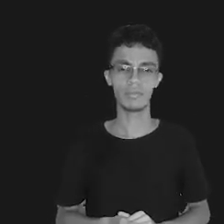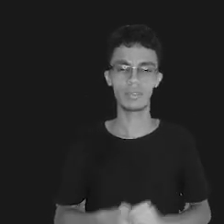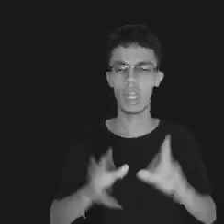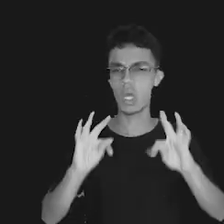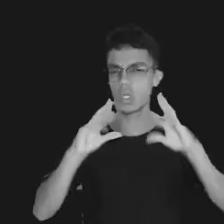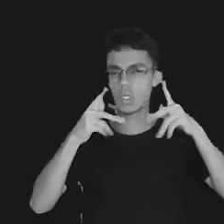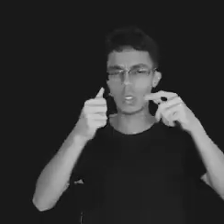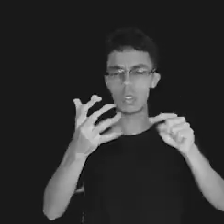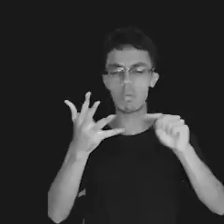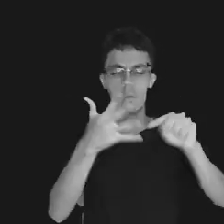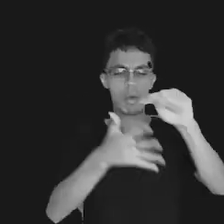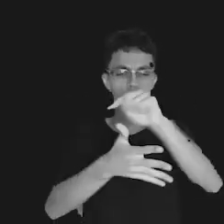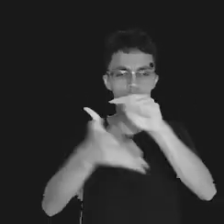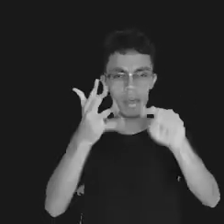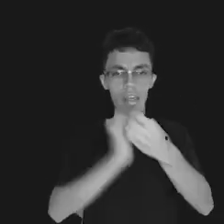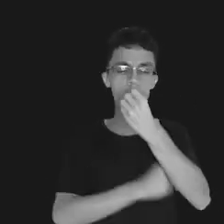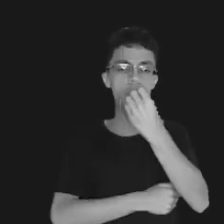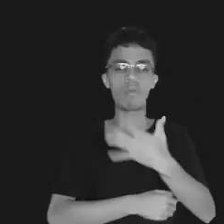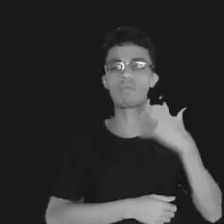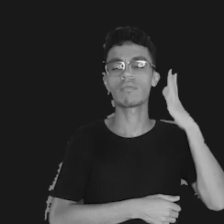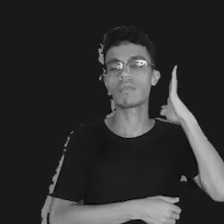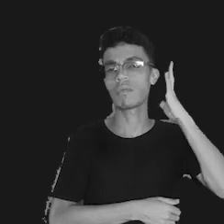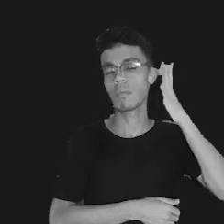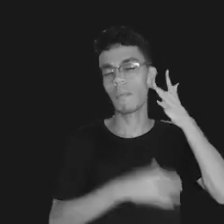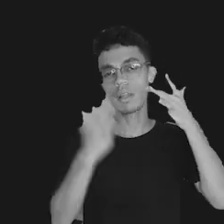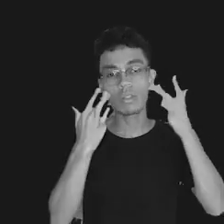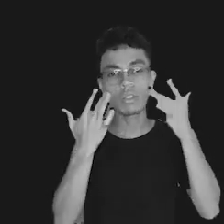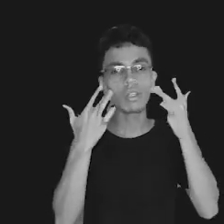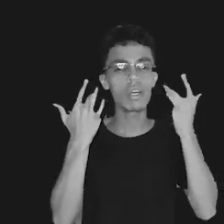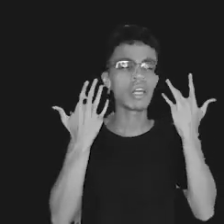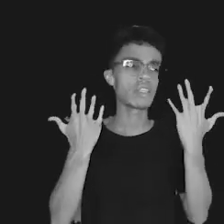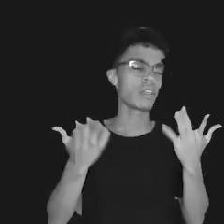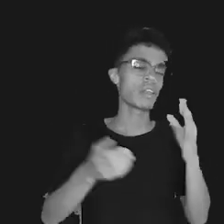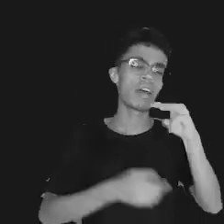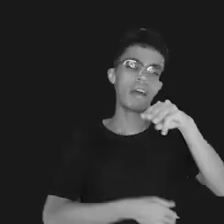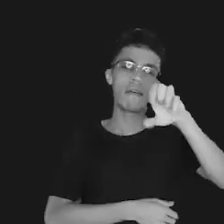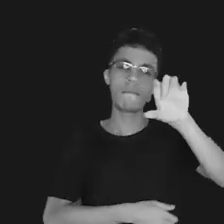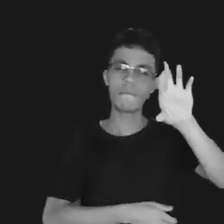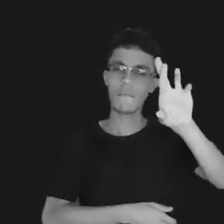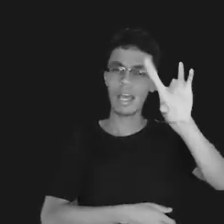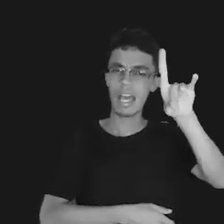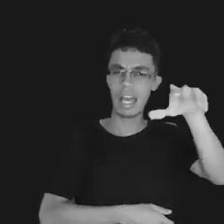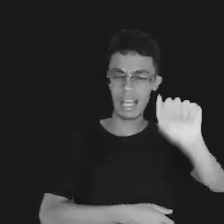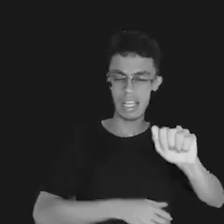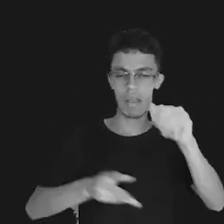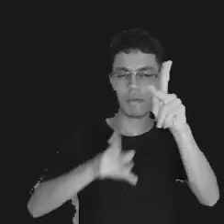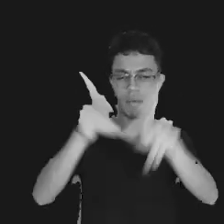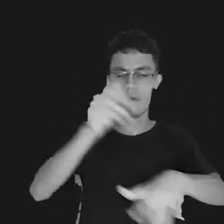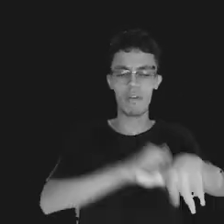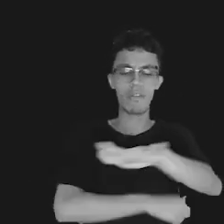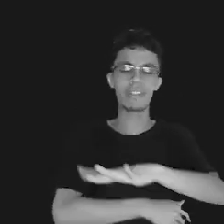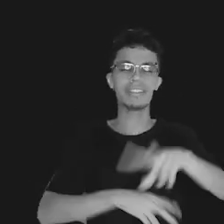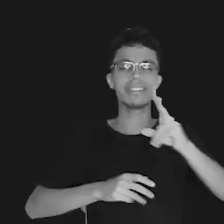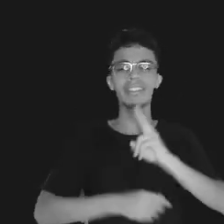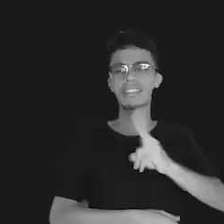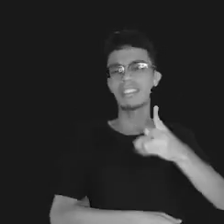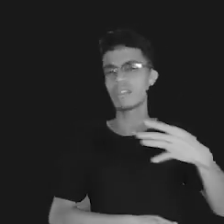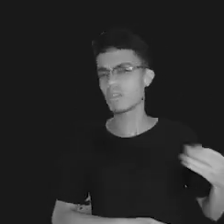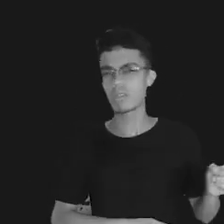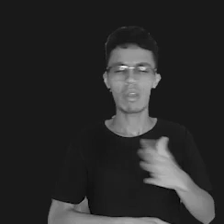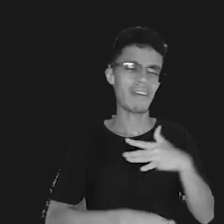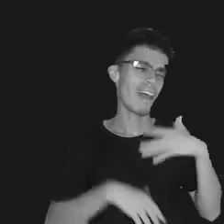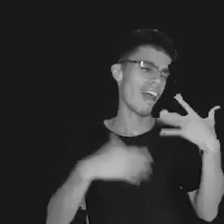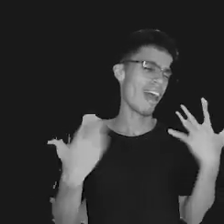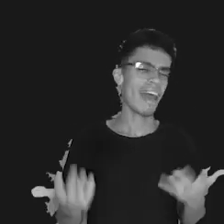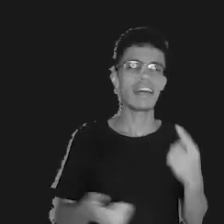Tudo isso é bom para o teatro. Fale merda para o povo, seja sempre novo. Ah,